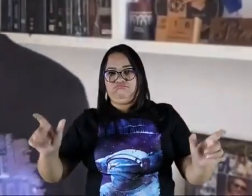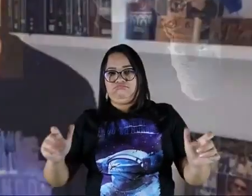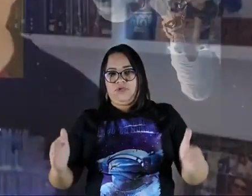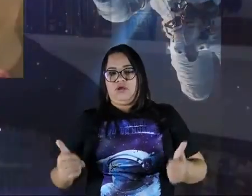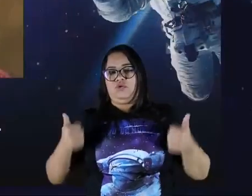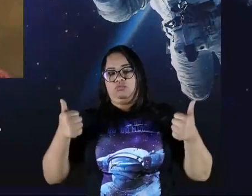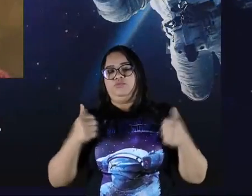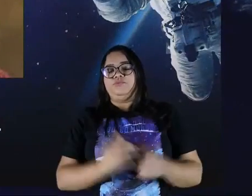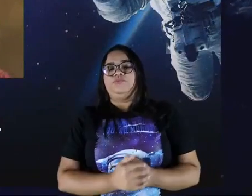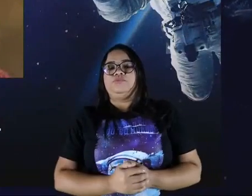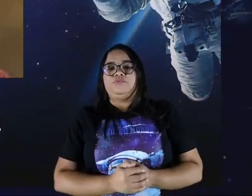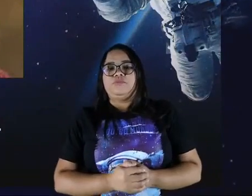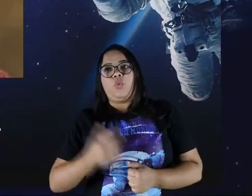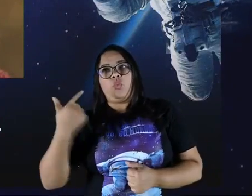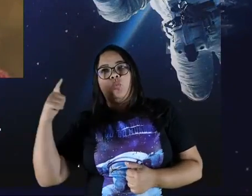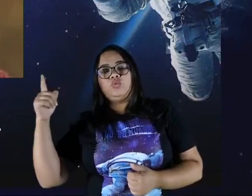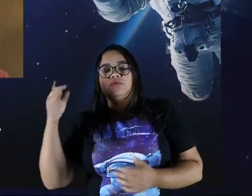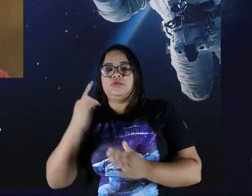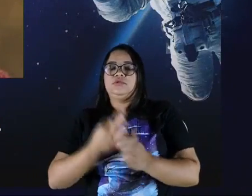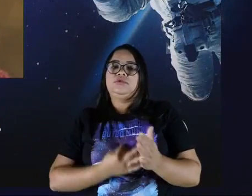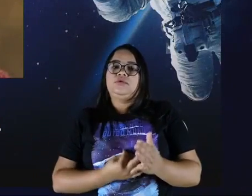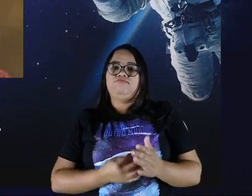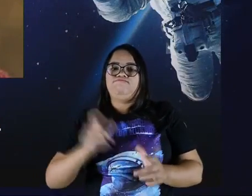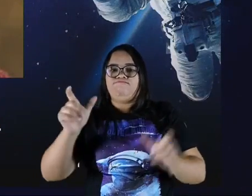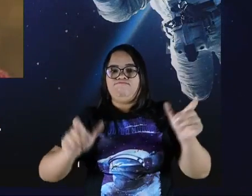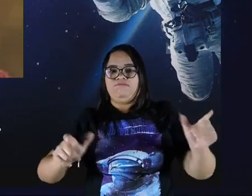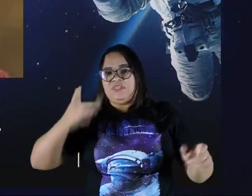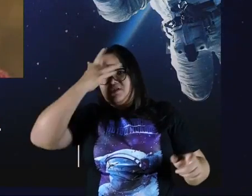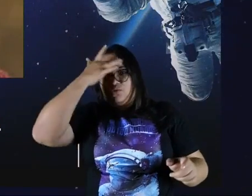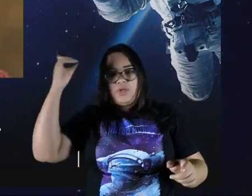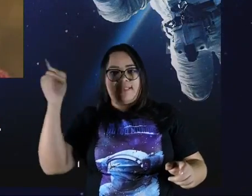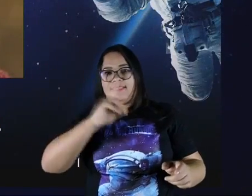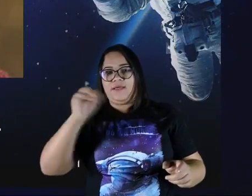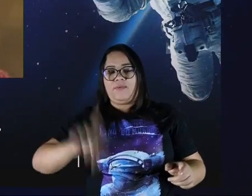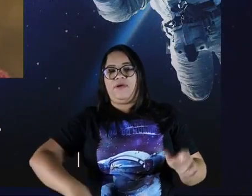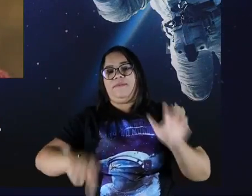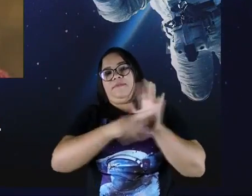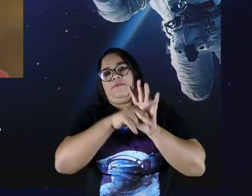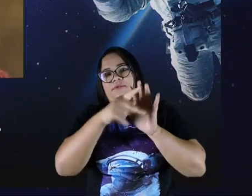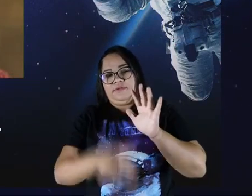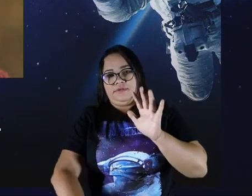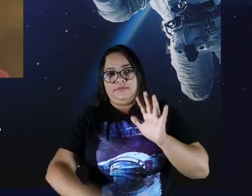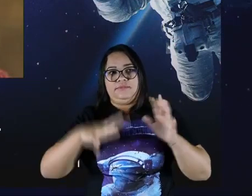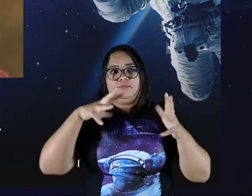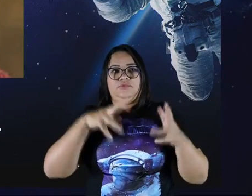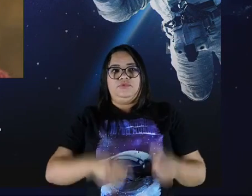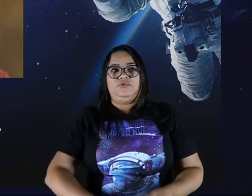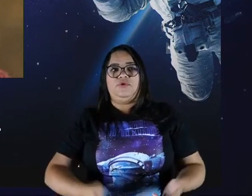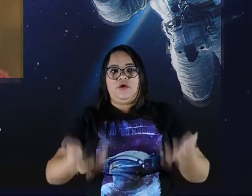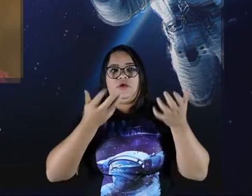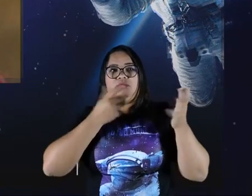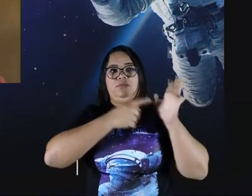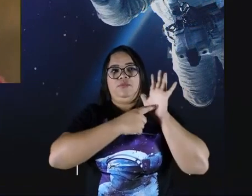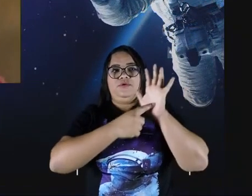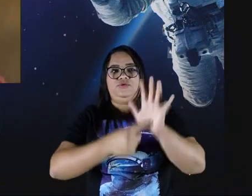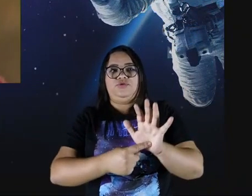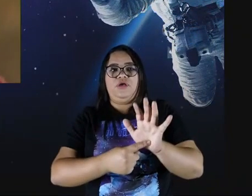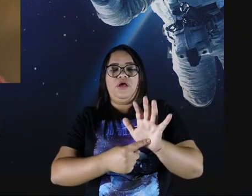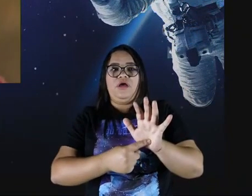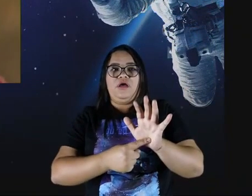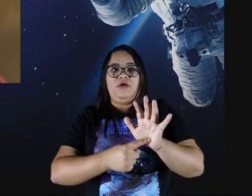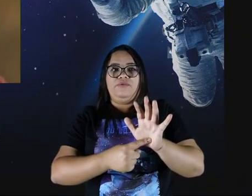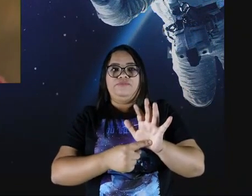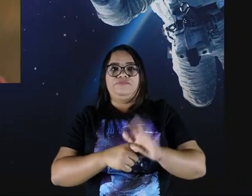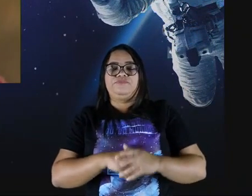palavras, homens que não eram deste mundo. Eu quero mostrar esta figura. Essa é uma